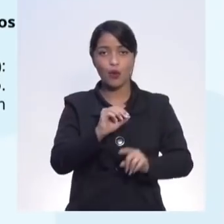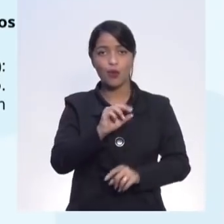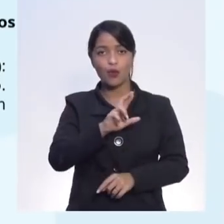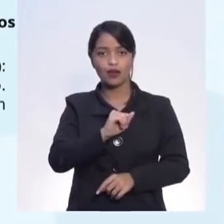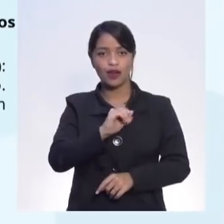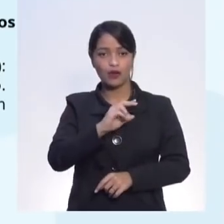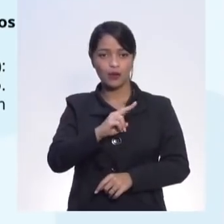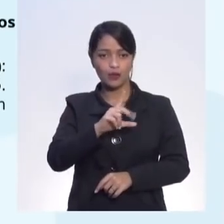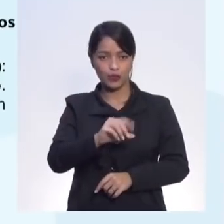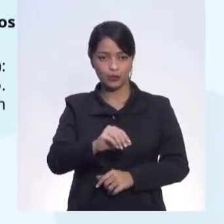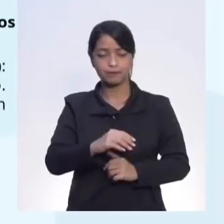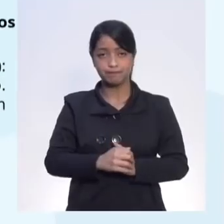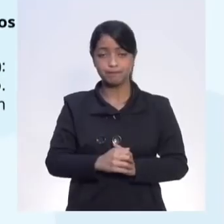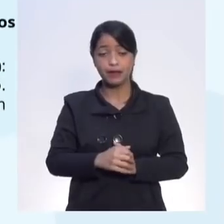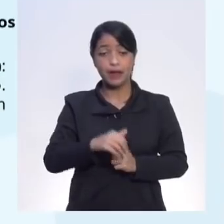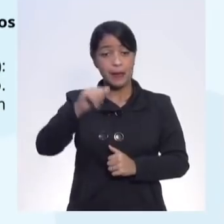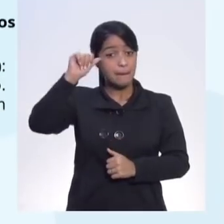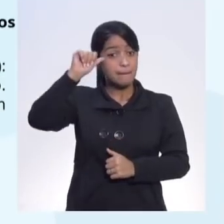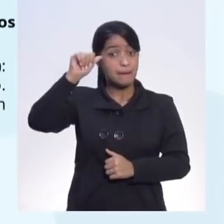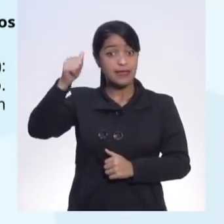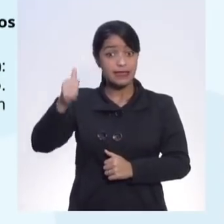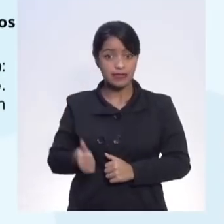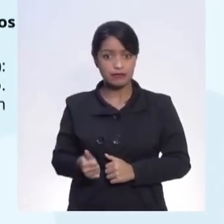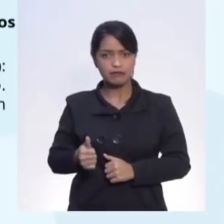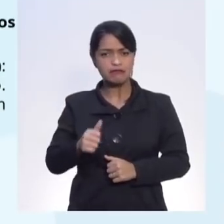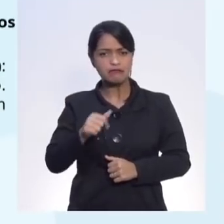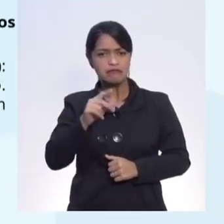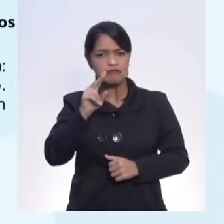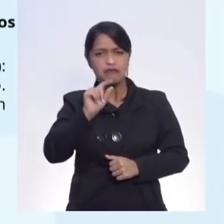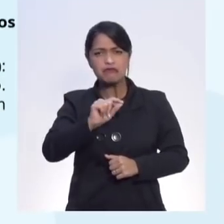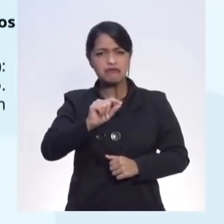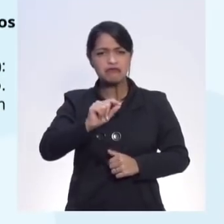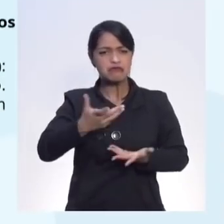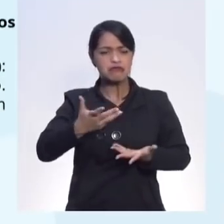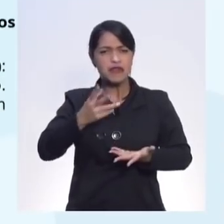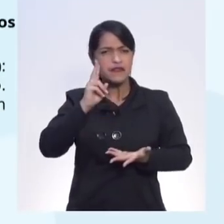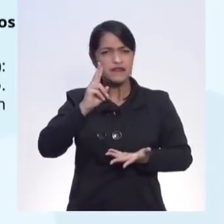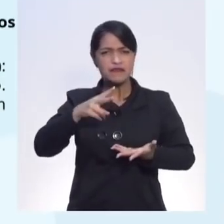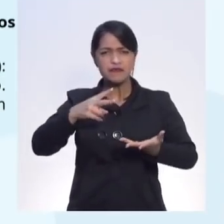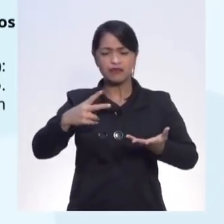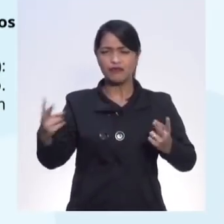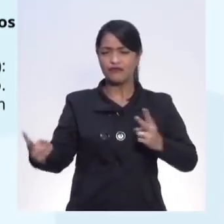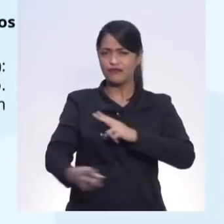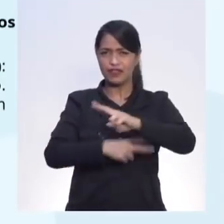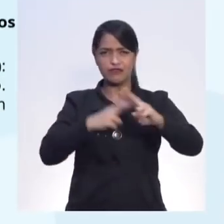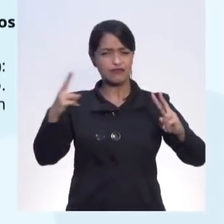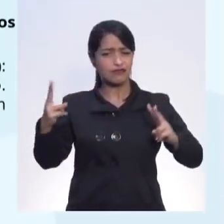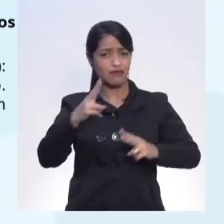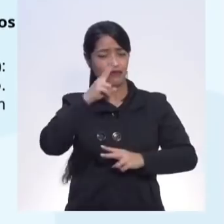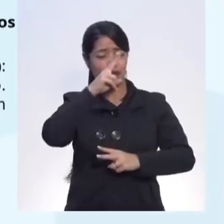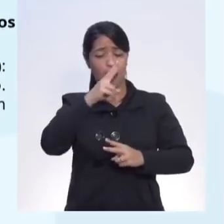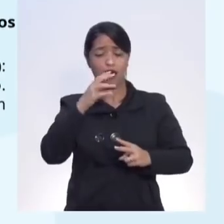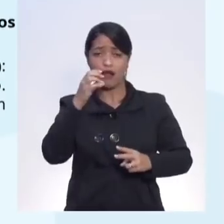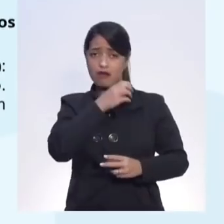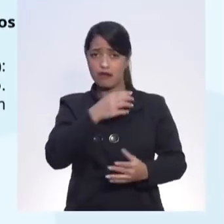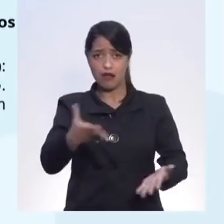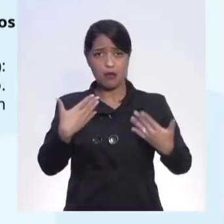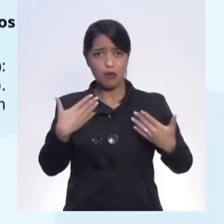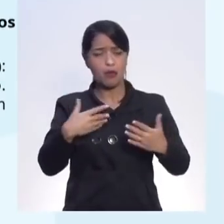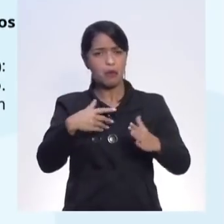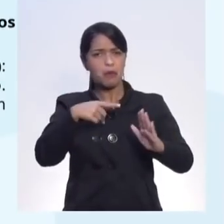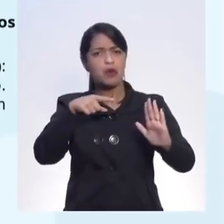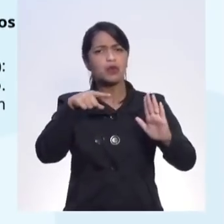por um vapor que subia da terra. Queremos saber onde está nossa tia Anastácia, que sumiu lá no sítio da